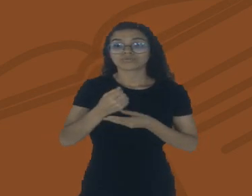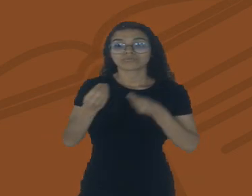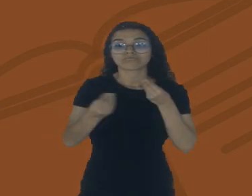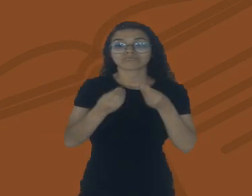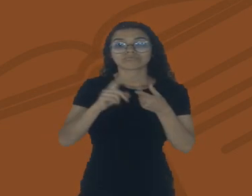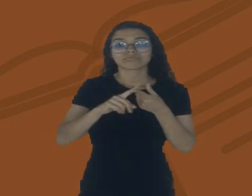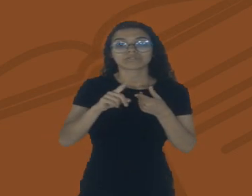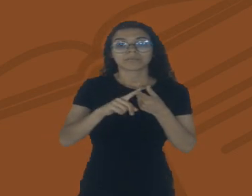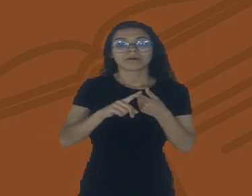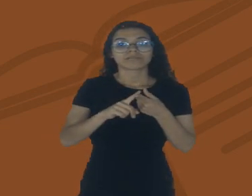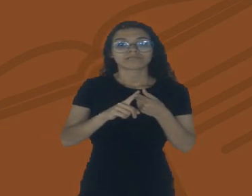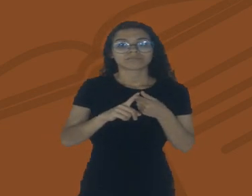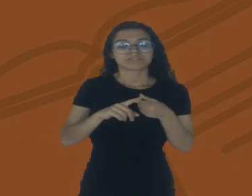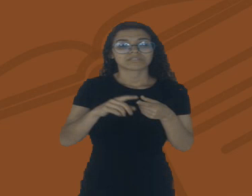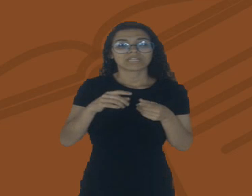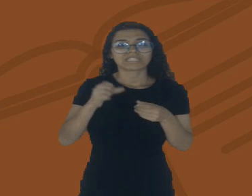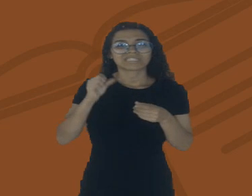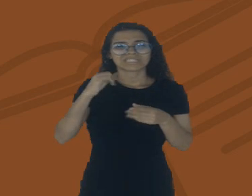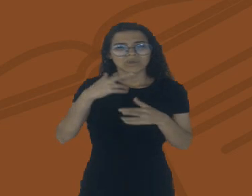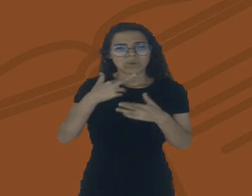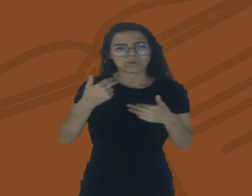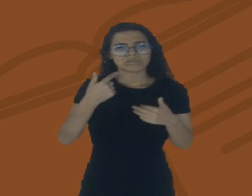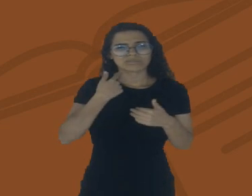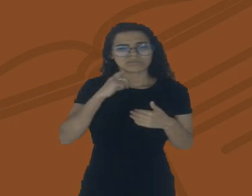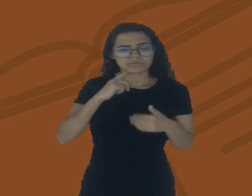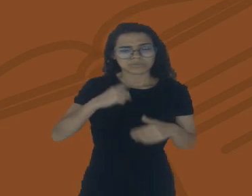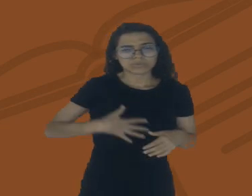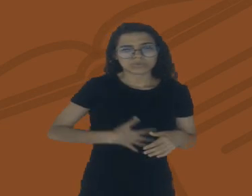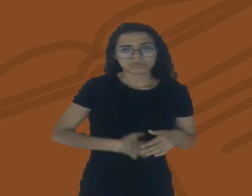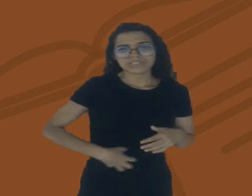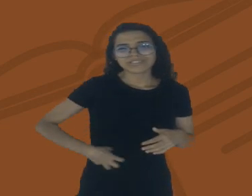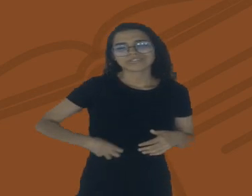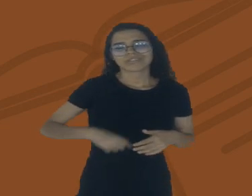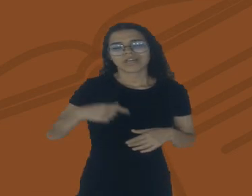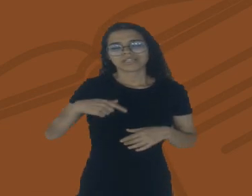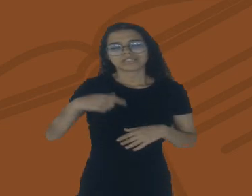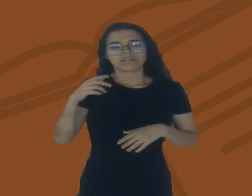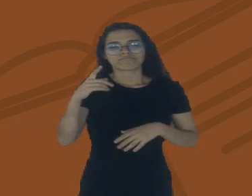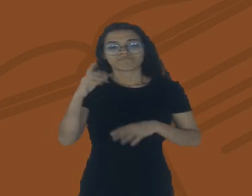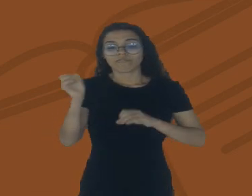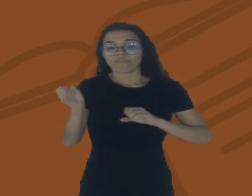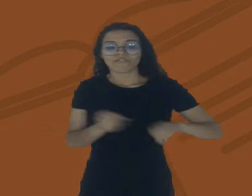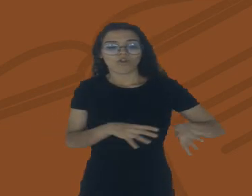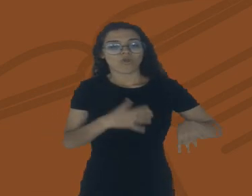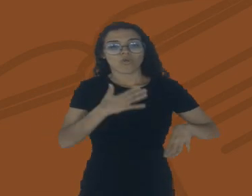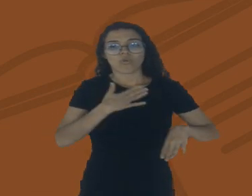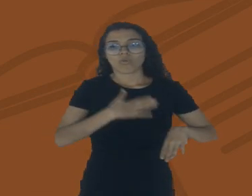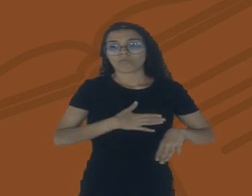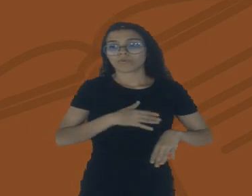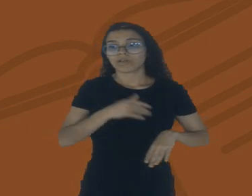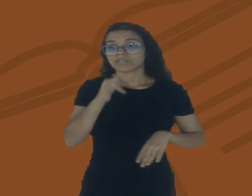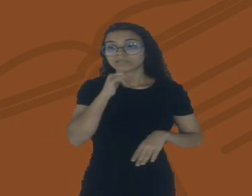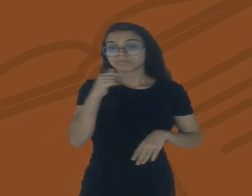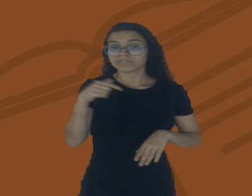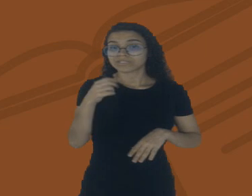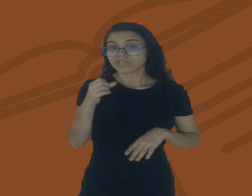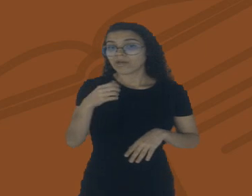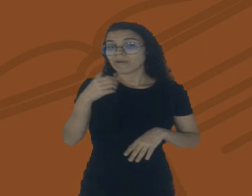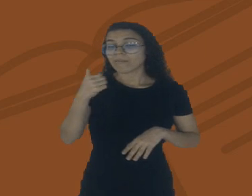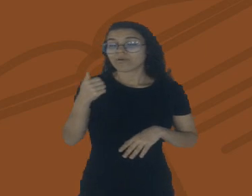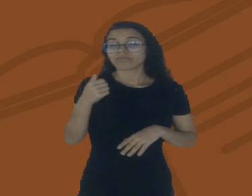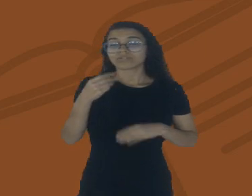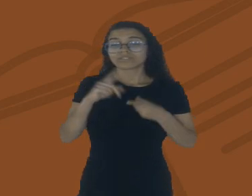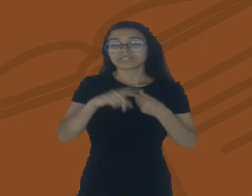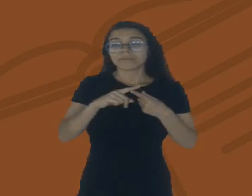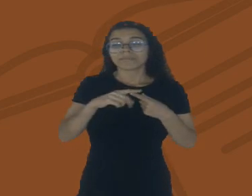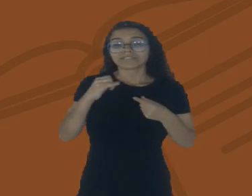do humor, certo? Então, ela está atrelada dentro da questão do sono, porque quando a gente dorme, a gente tem um melhor humor no